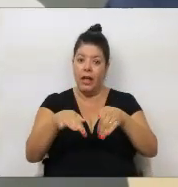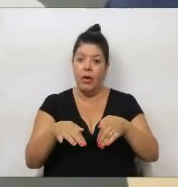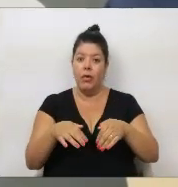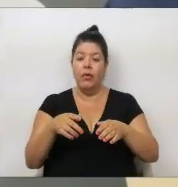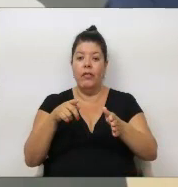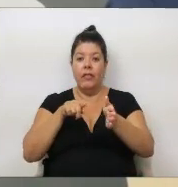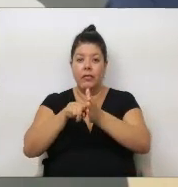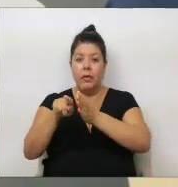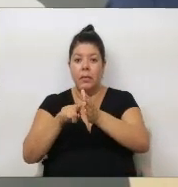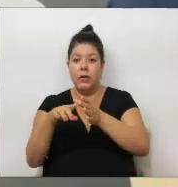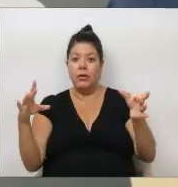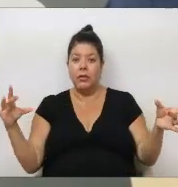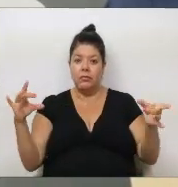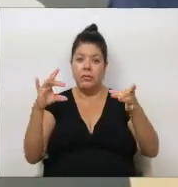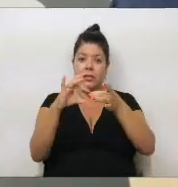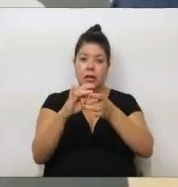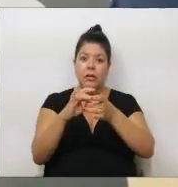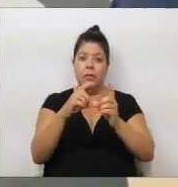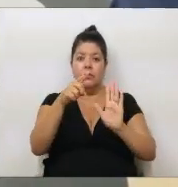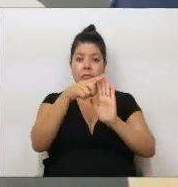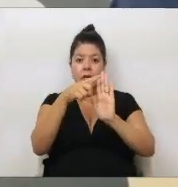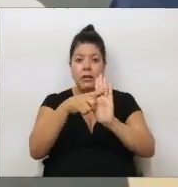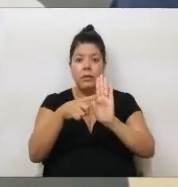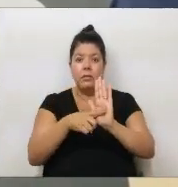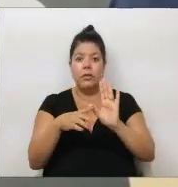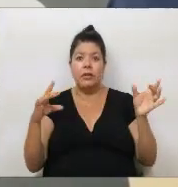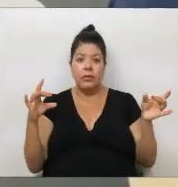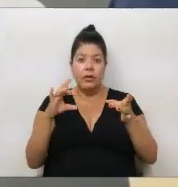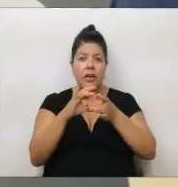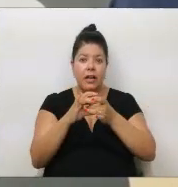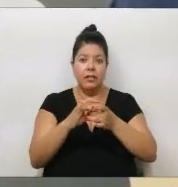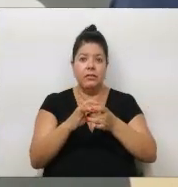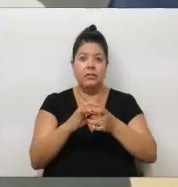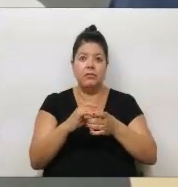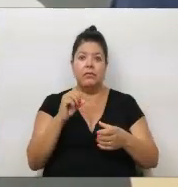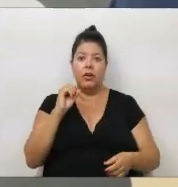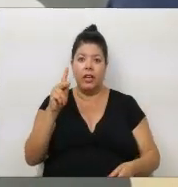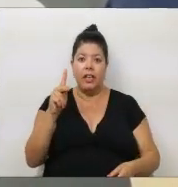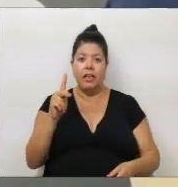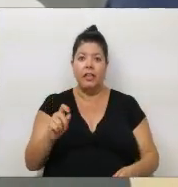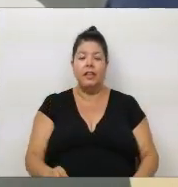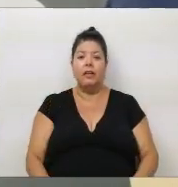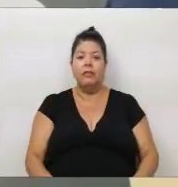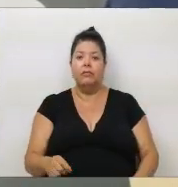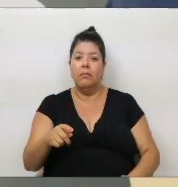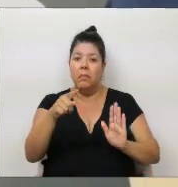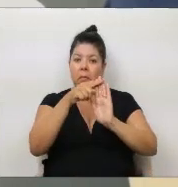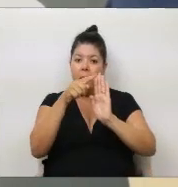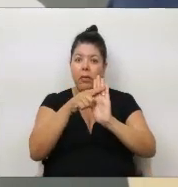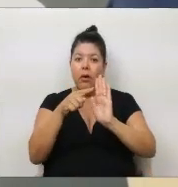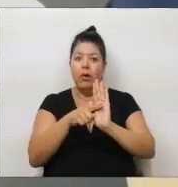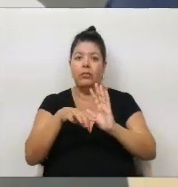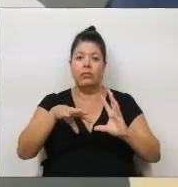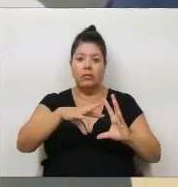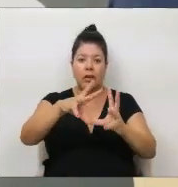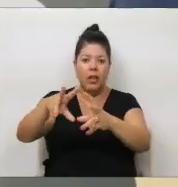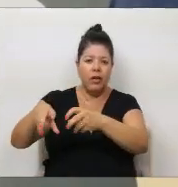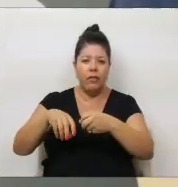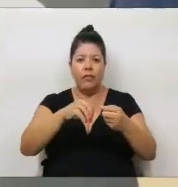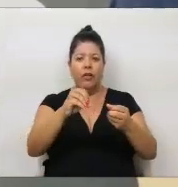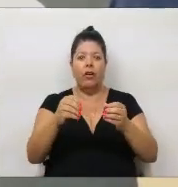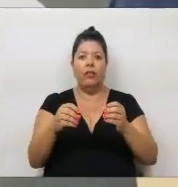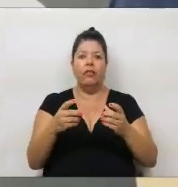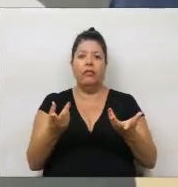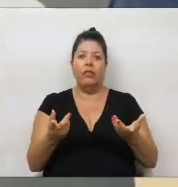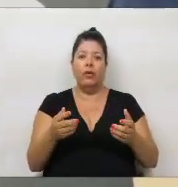tentar englobar os três pontos, porque eu acho que eles estão interligados. Tá? São pontos delicados, pontos que estão em voga aí ultimamente,